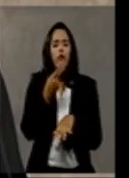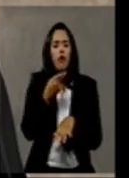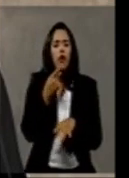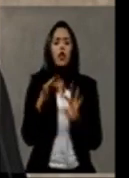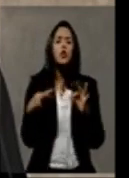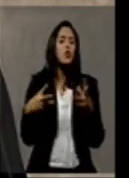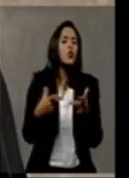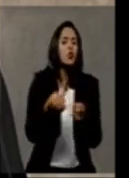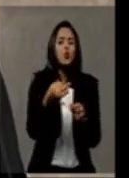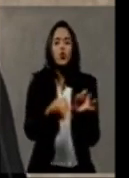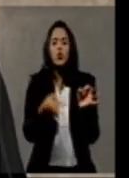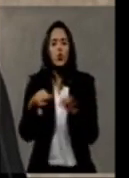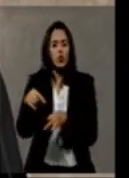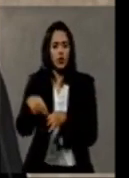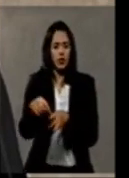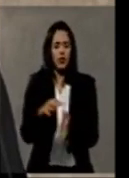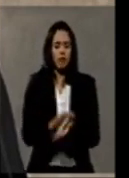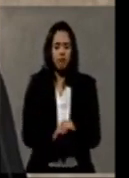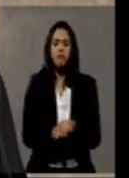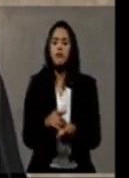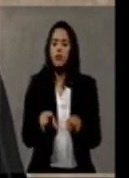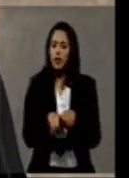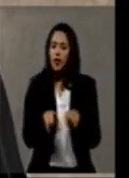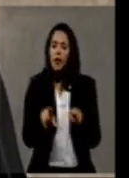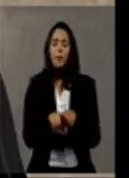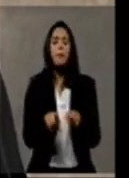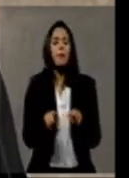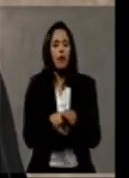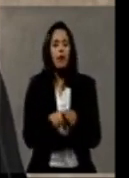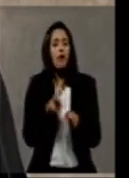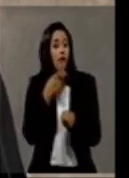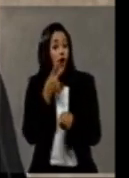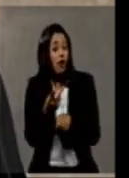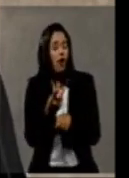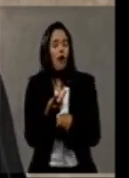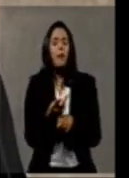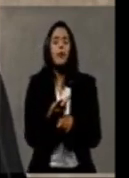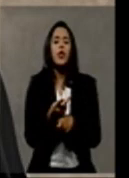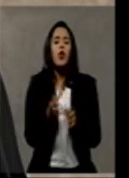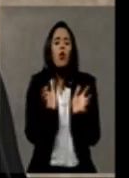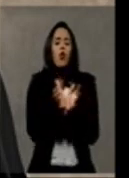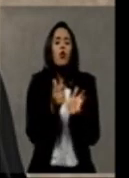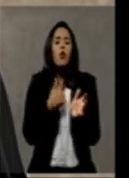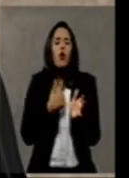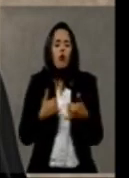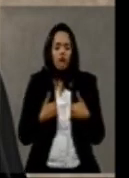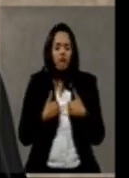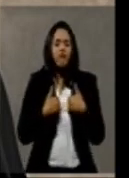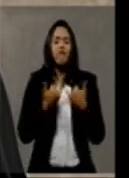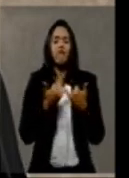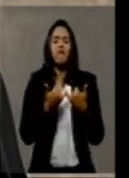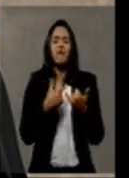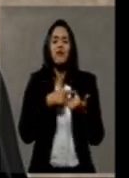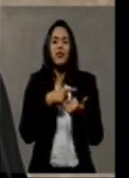toda a magistratura brasileira e consignar o quanto dela eu me orgulho